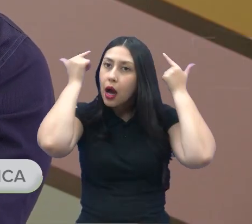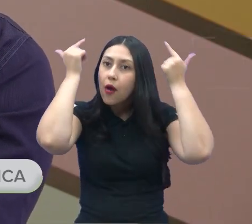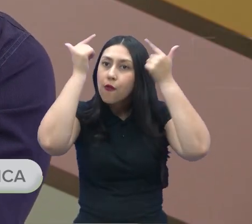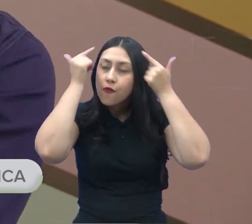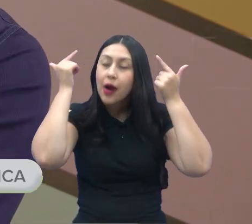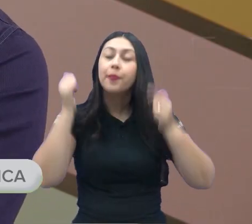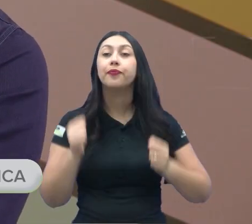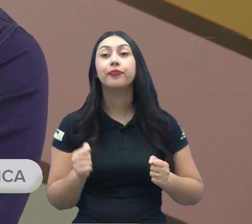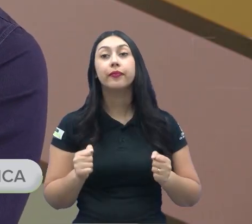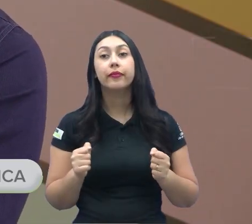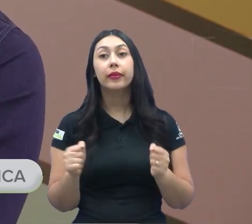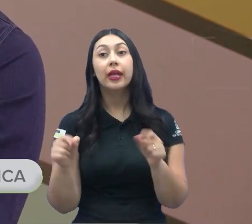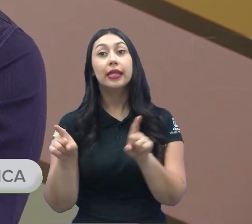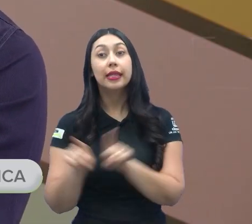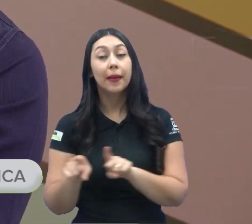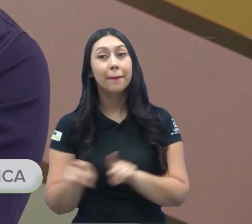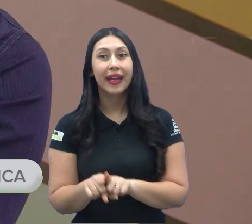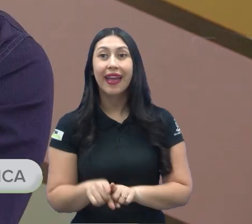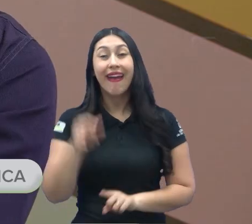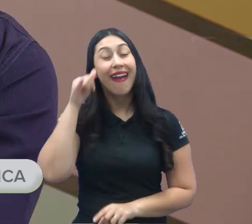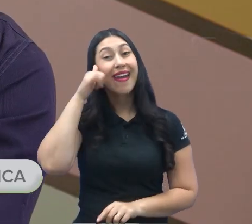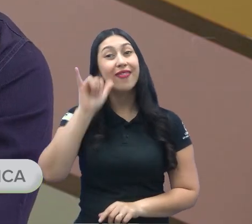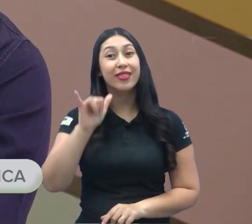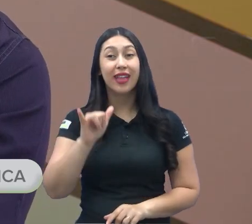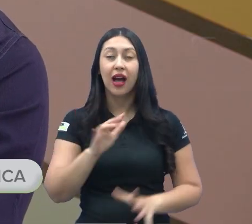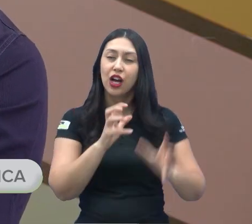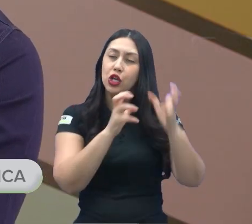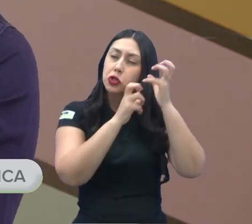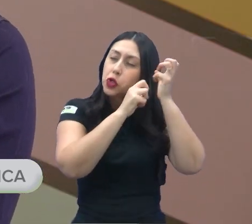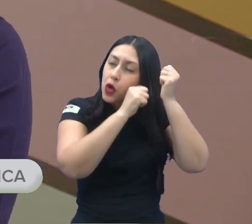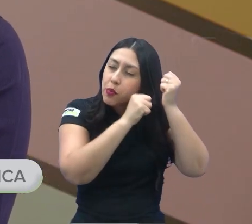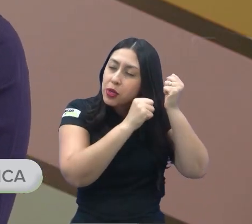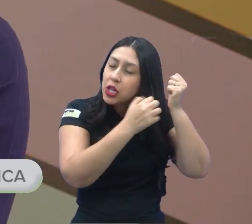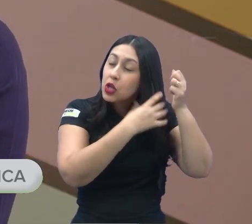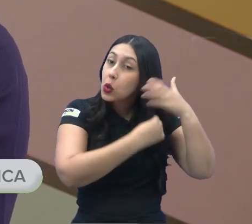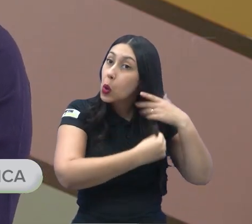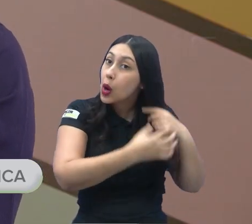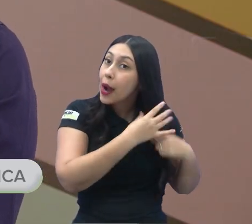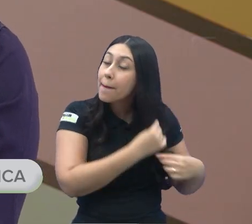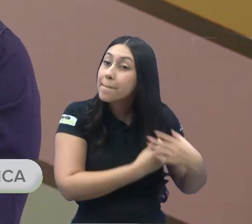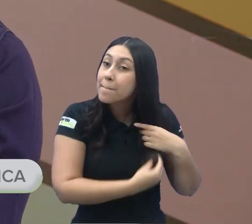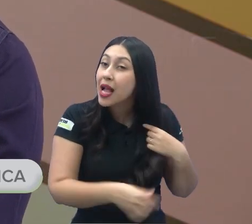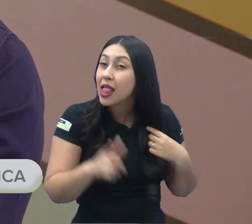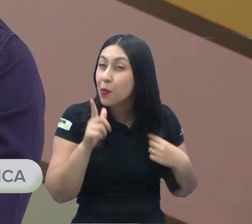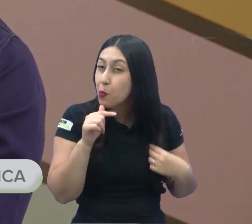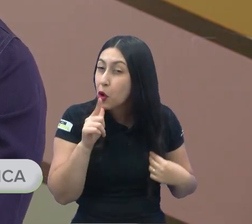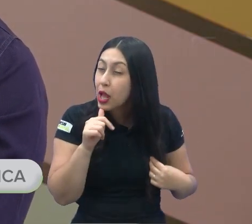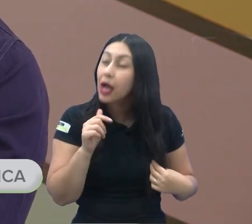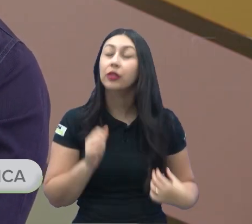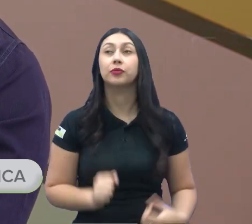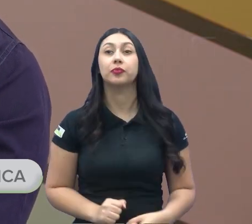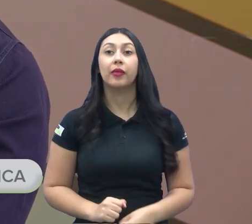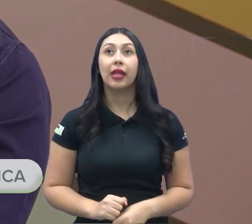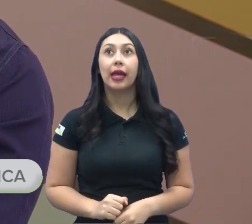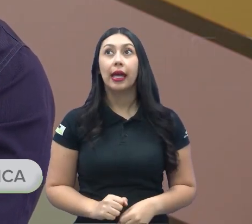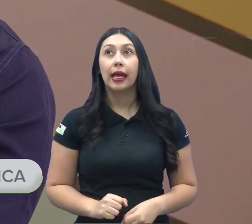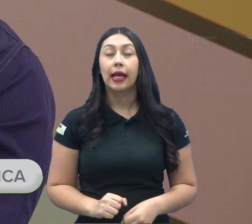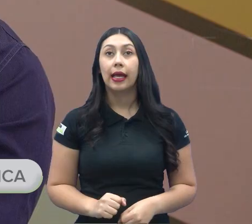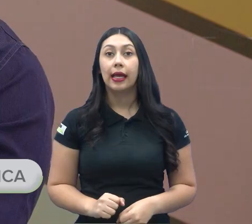cuidado para não dormir com o cabelo molhado, que igual eu comentei, muita gente faz isso pode sim estragar o cabelo. Vai fazer qualquer uso